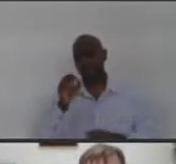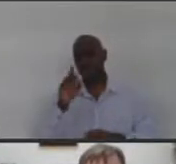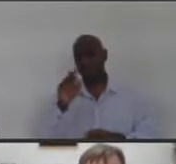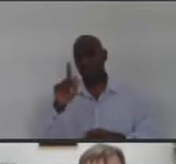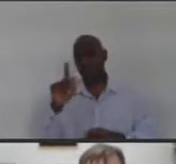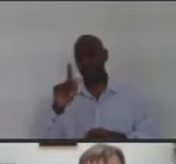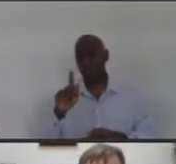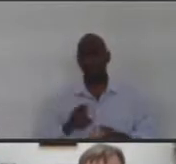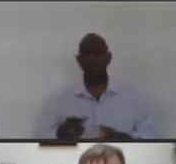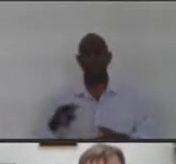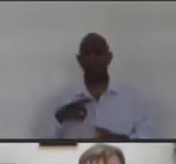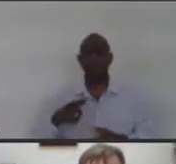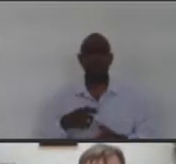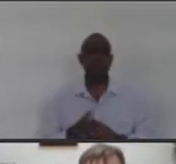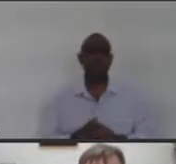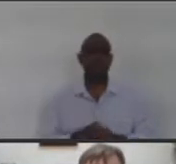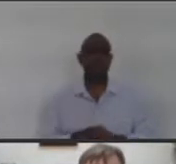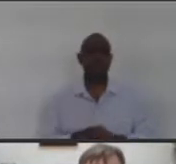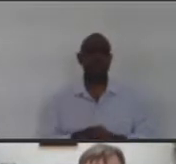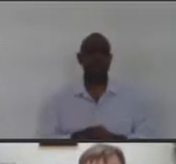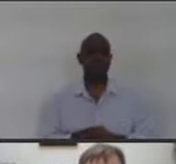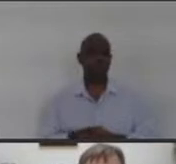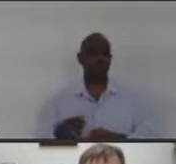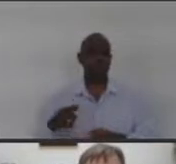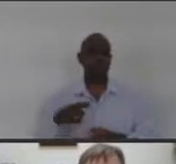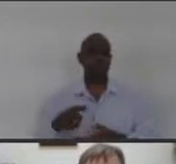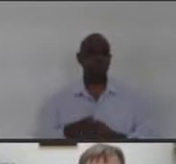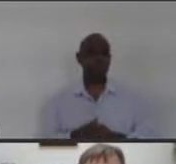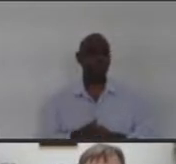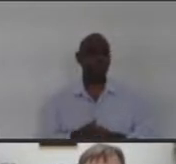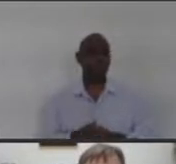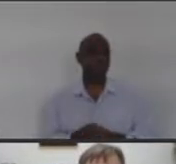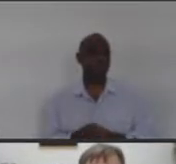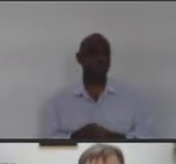requerimento, o senhor está pedindo a questão do